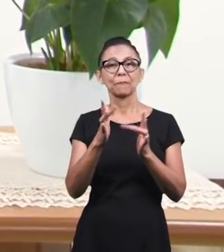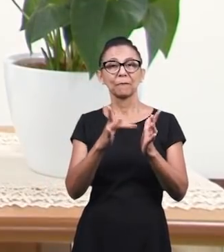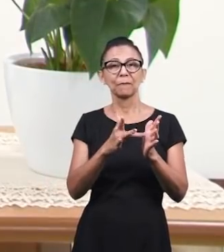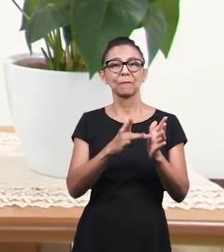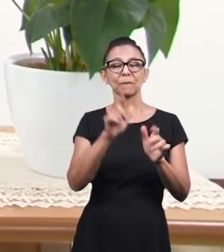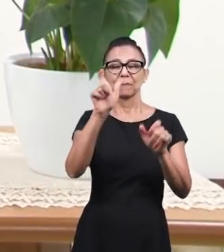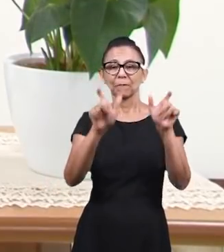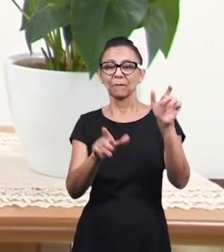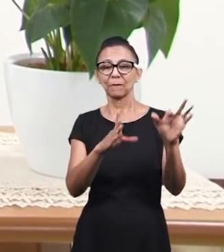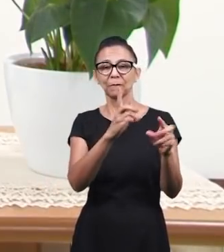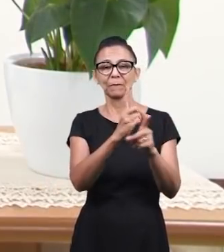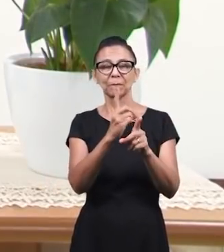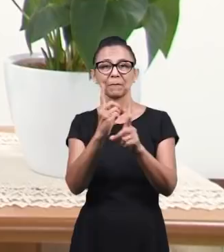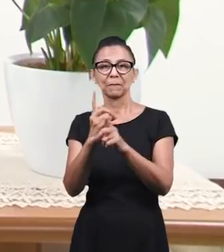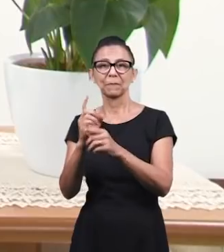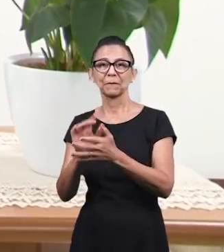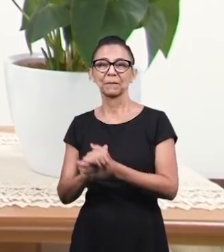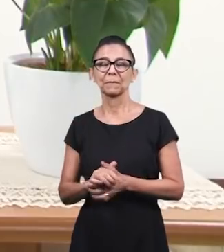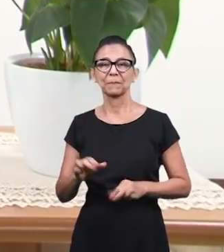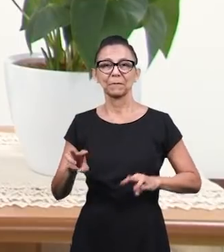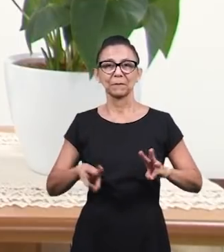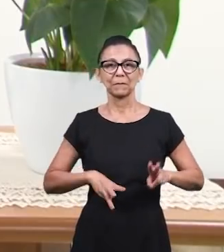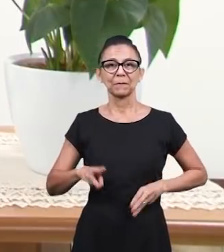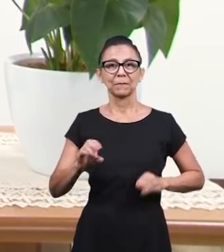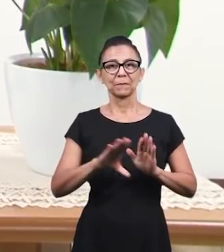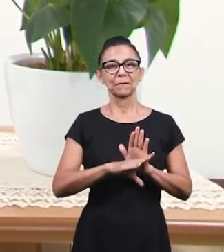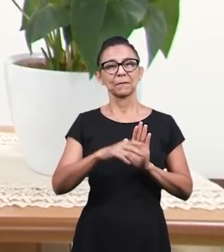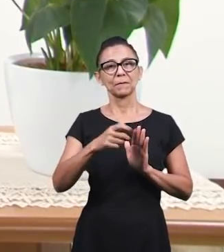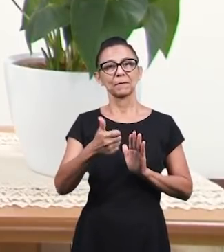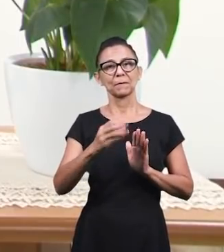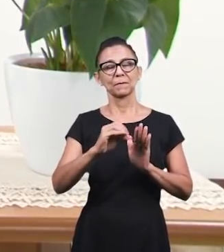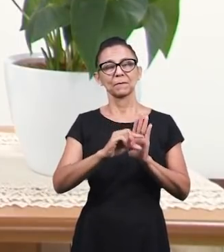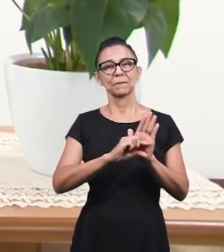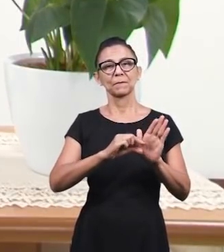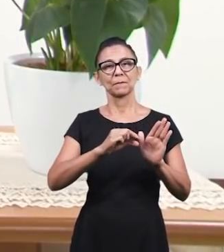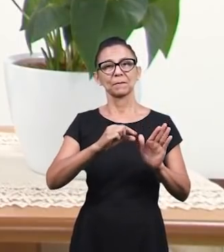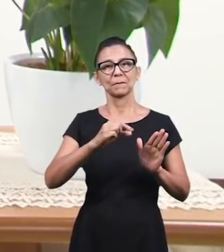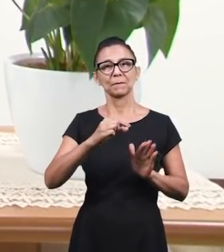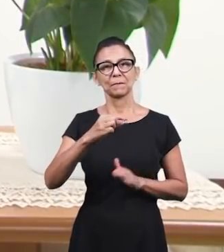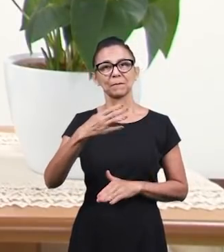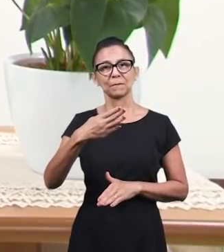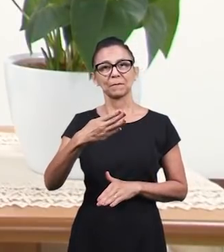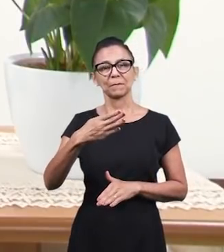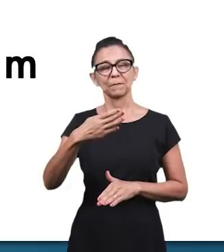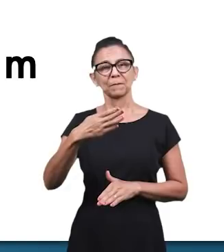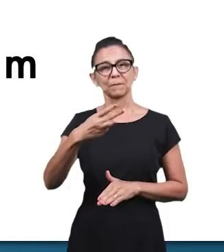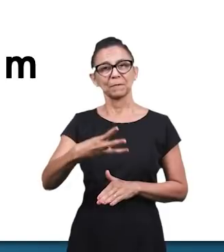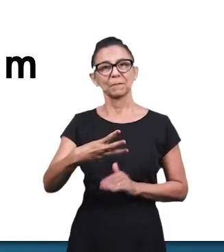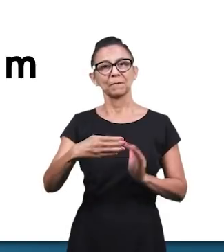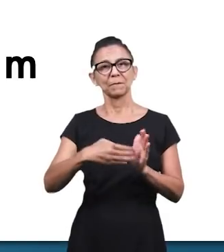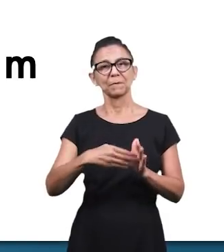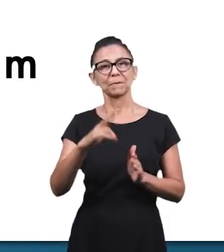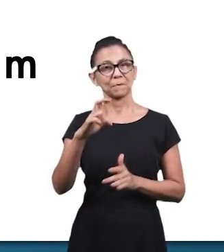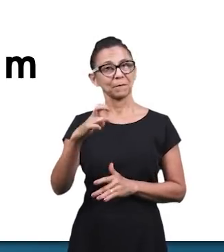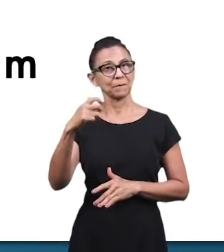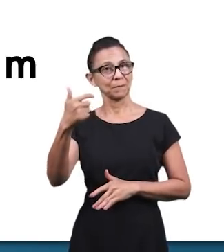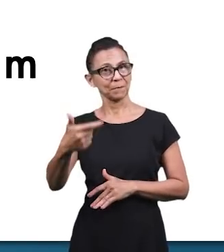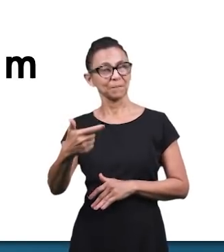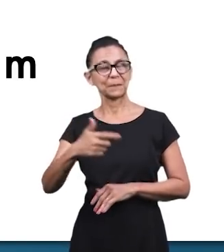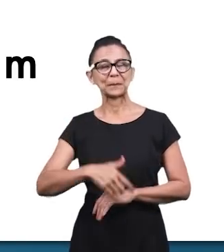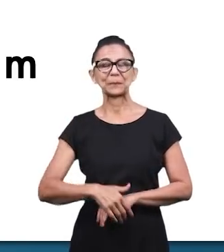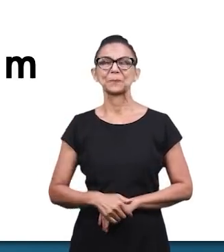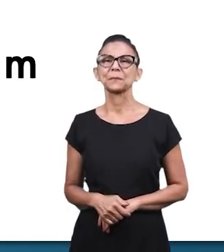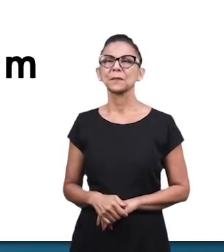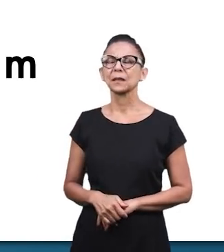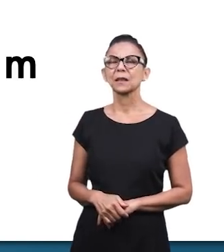do Senhor Jesus no texto fundamental de Marcos, capítulo 10, versos 46 a 52. A segunda pergunta: